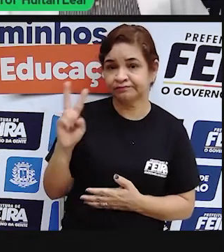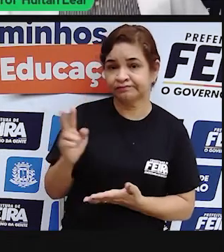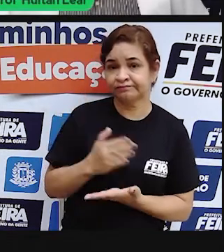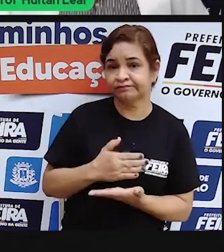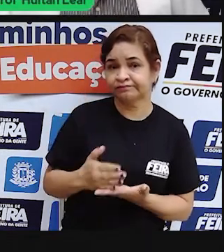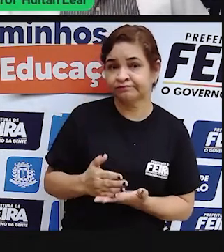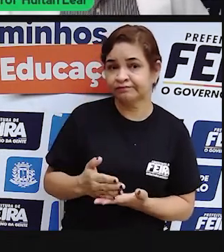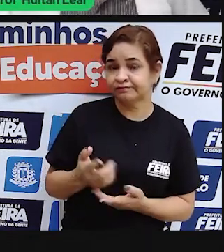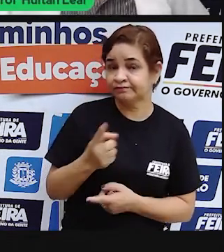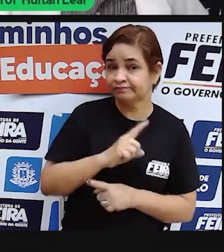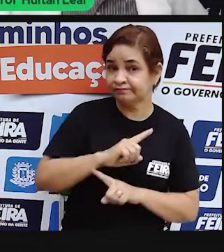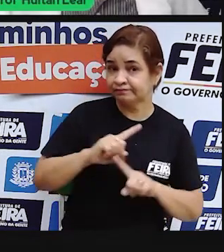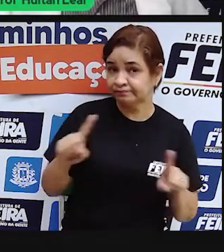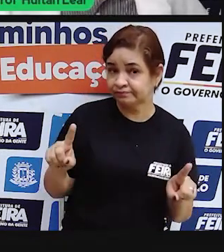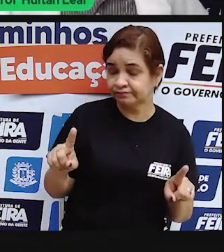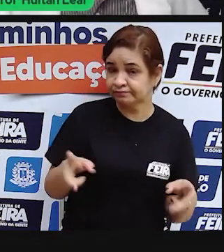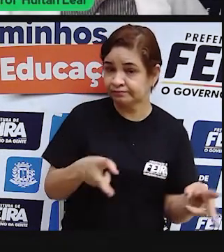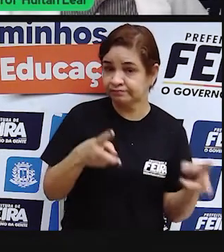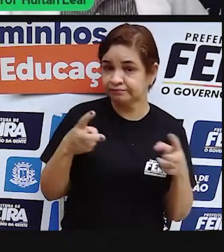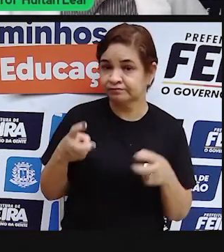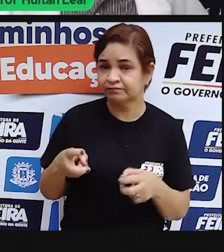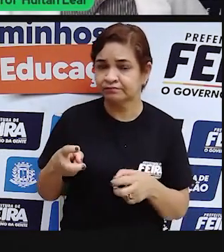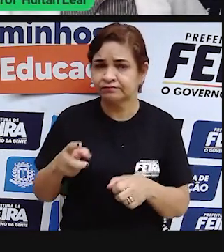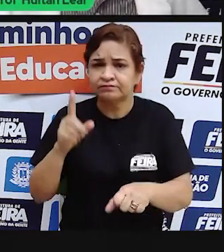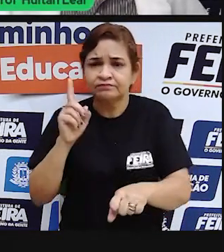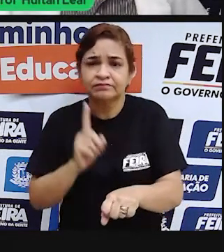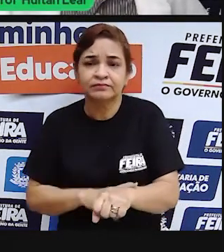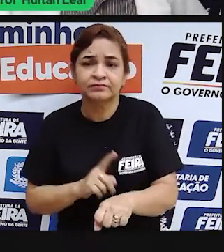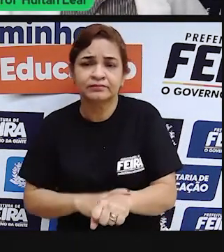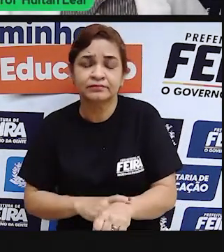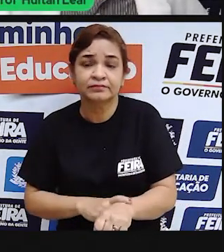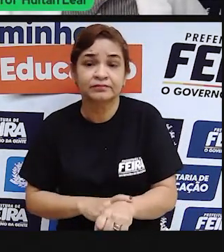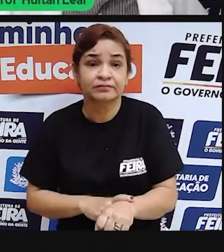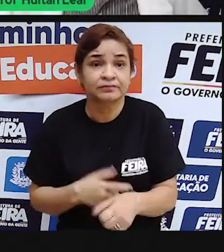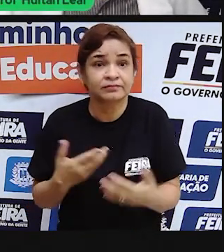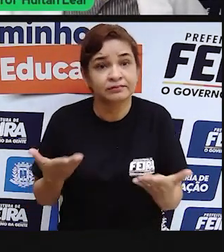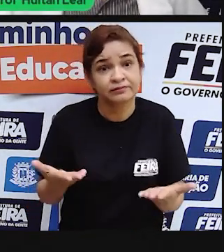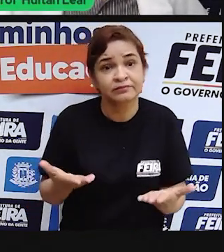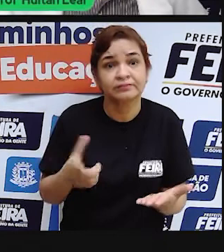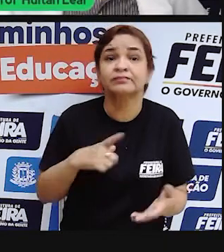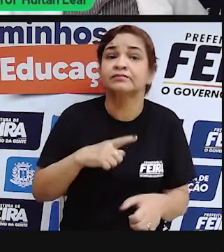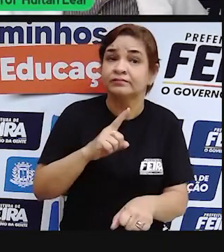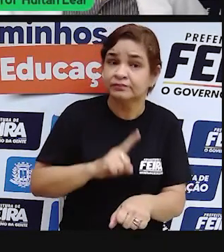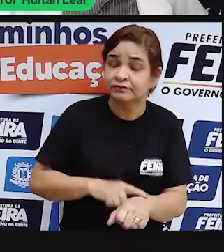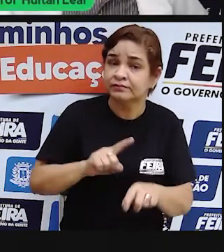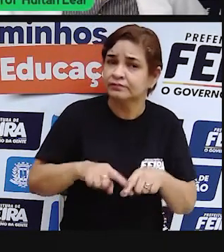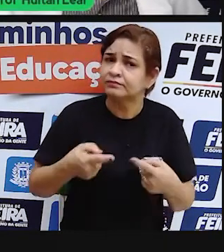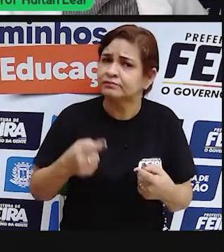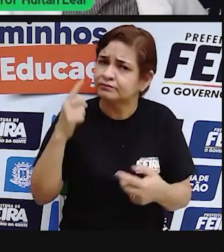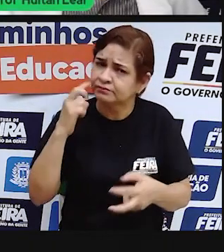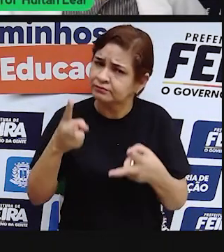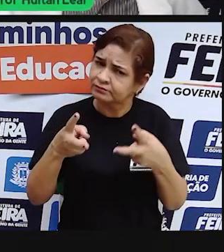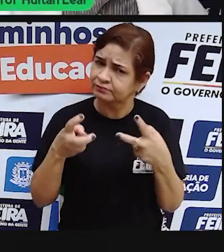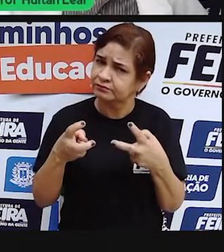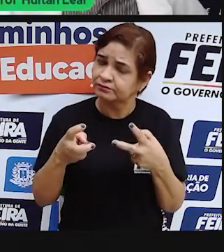sequência os não materiais. Tempo, a gente sabe que existe o tempo, não é? Mas o tempo não é